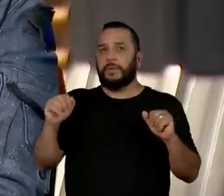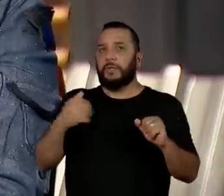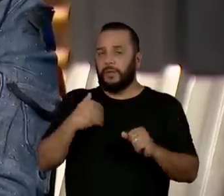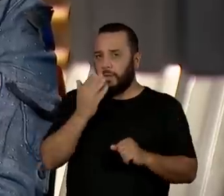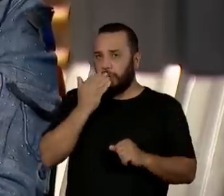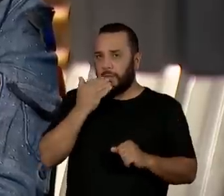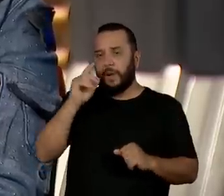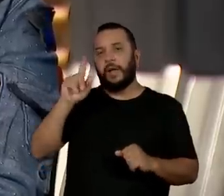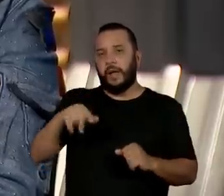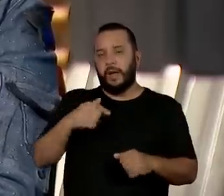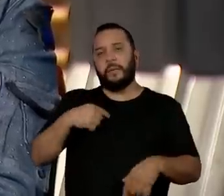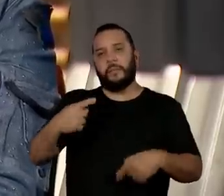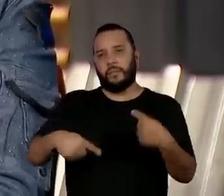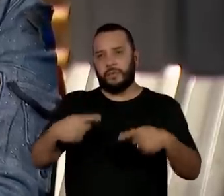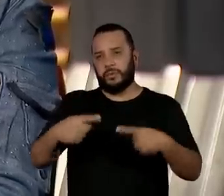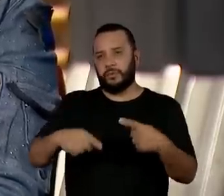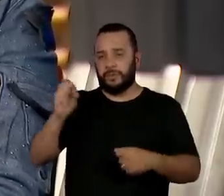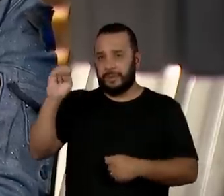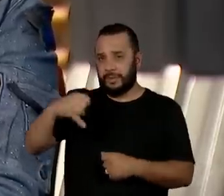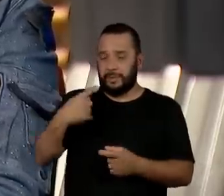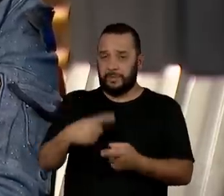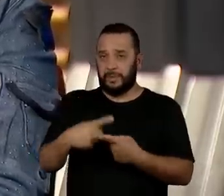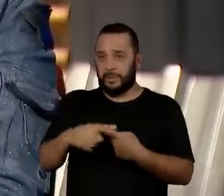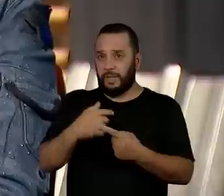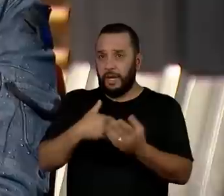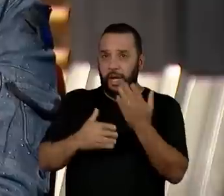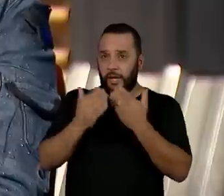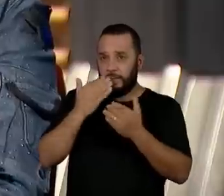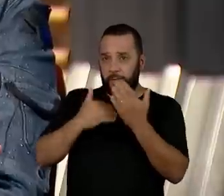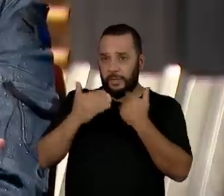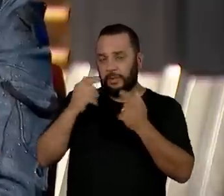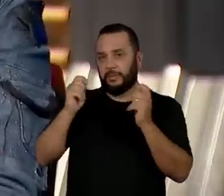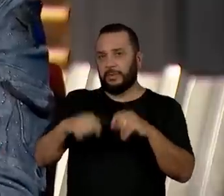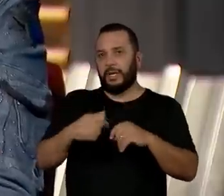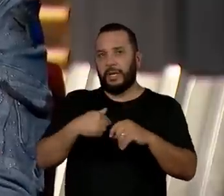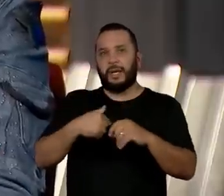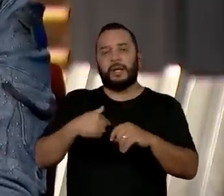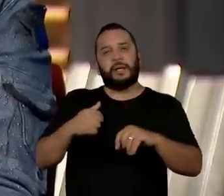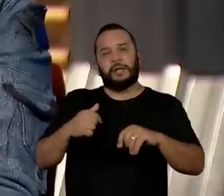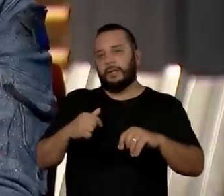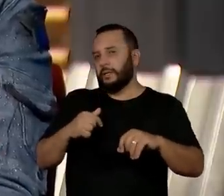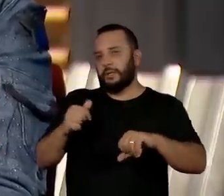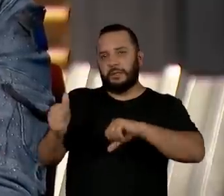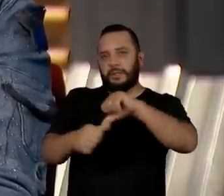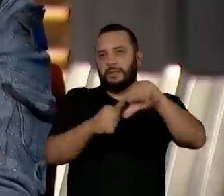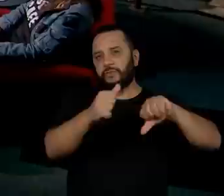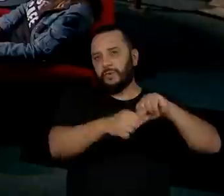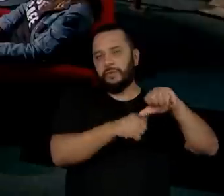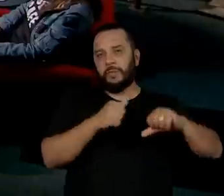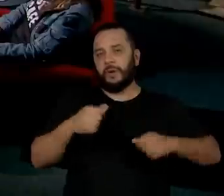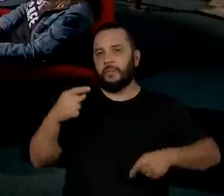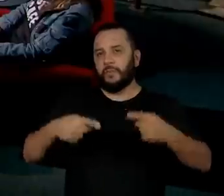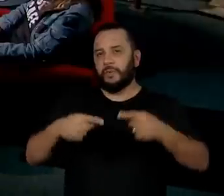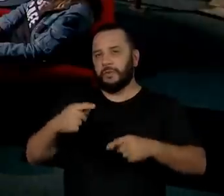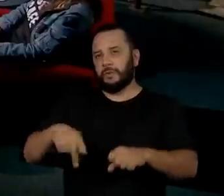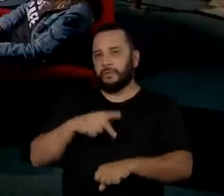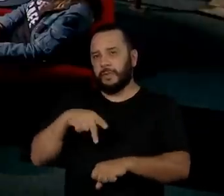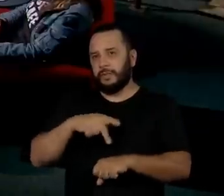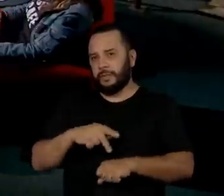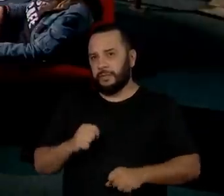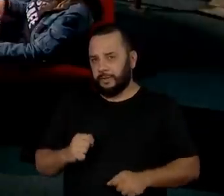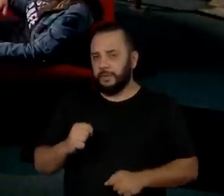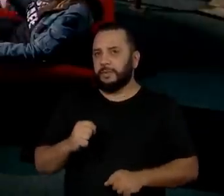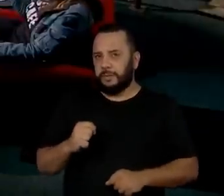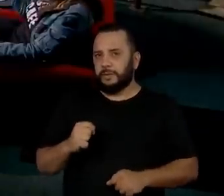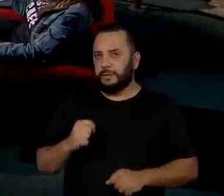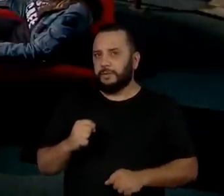é um ato político sim porque através da alimentação a gente pode transformar toda política de um país é nítido que nós